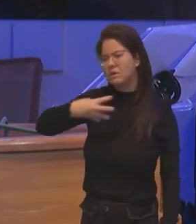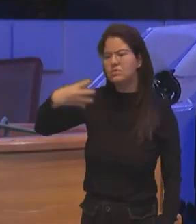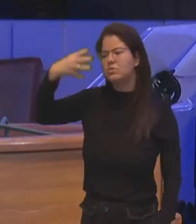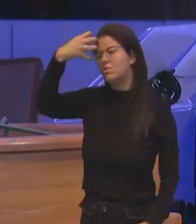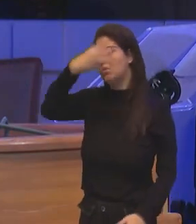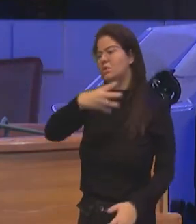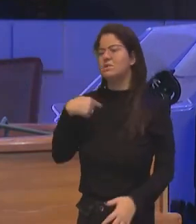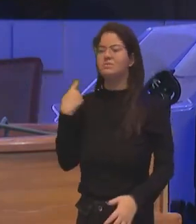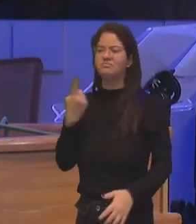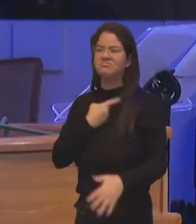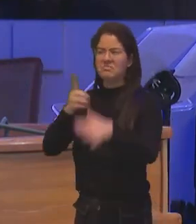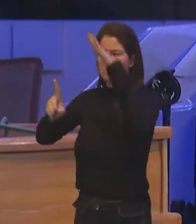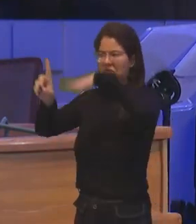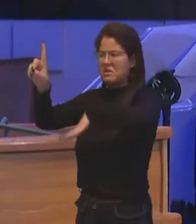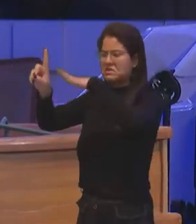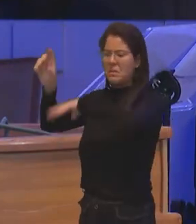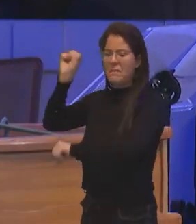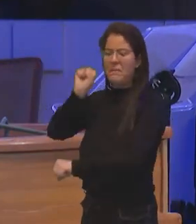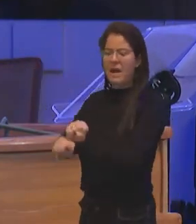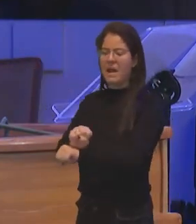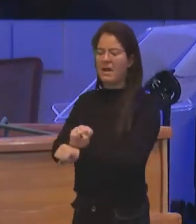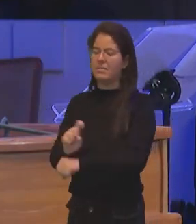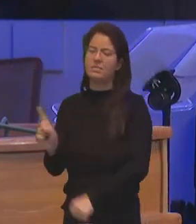adoração não pode parar.